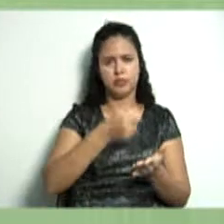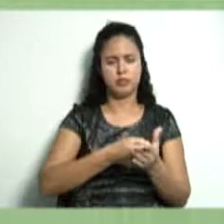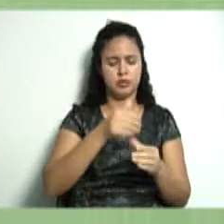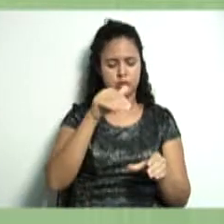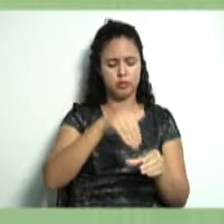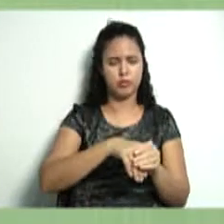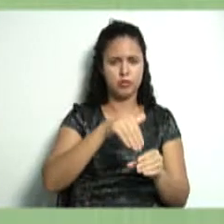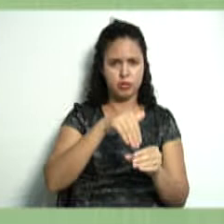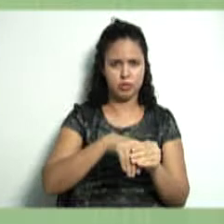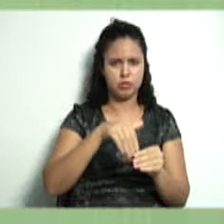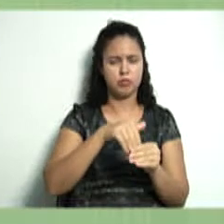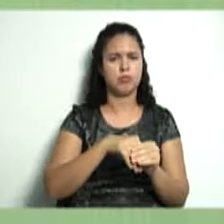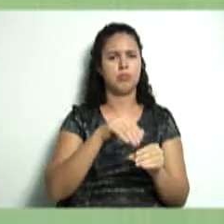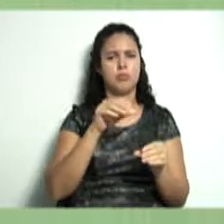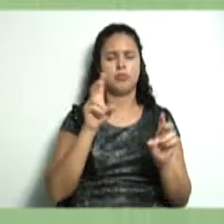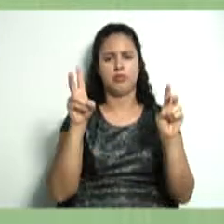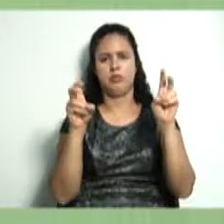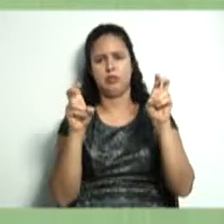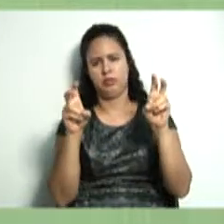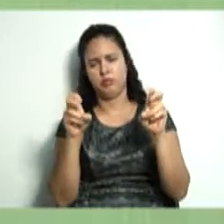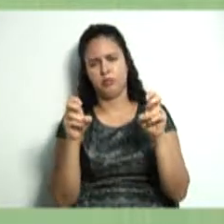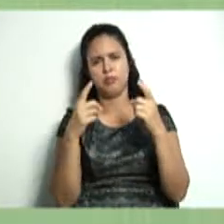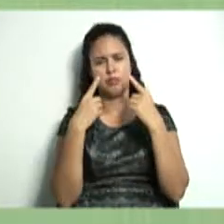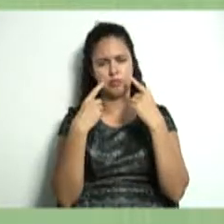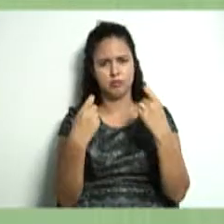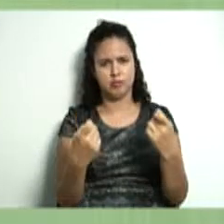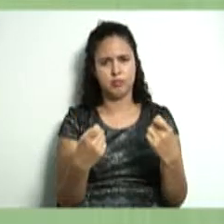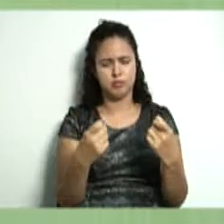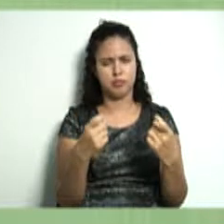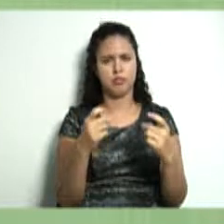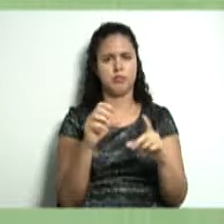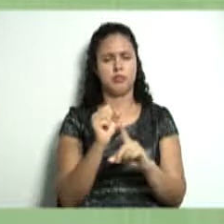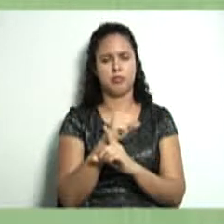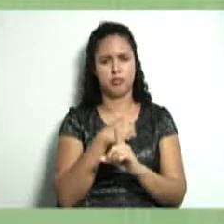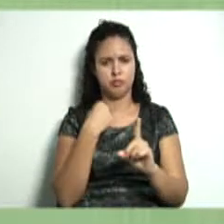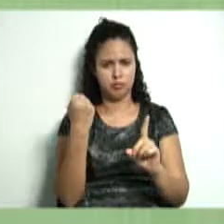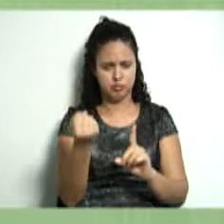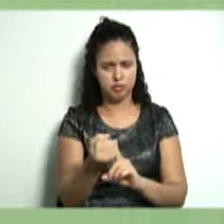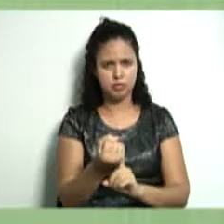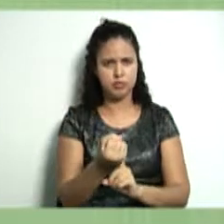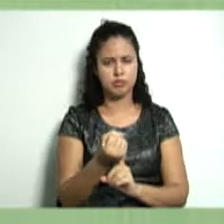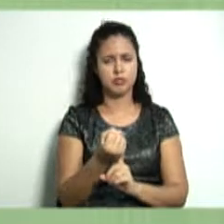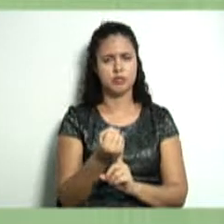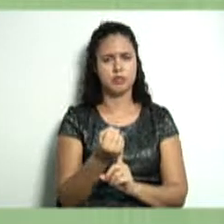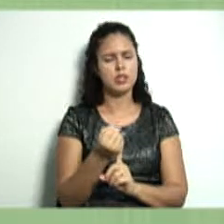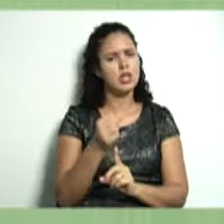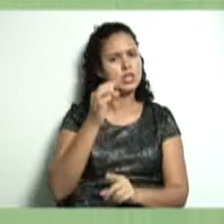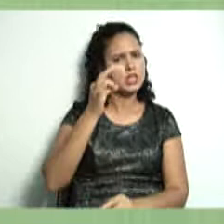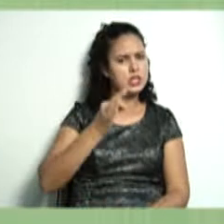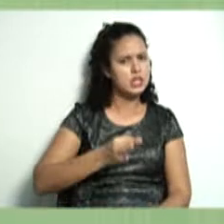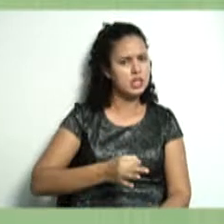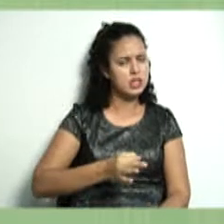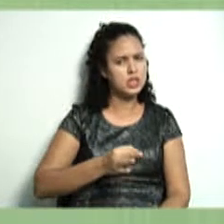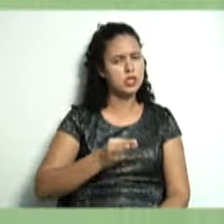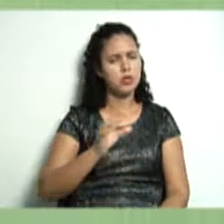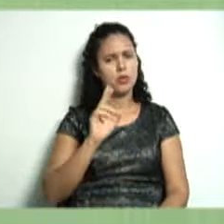os assuntos de interesse da sociedade. Essa afirmativa está correta ou errada, professora